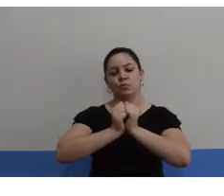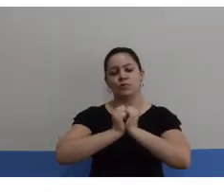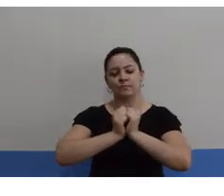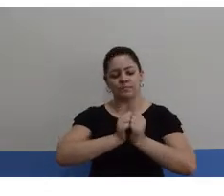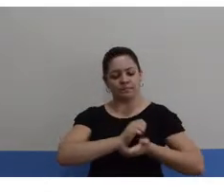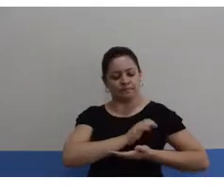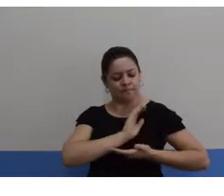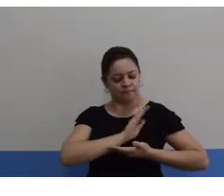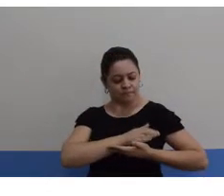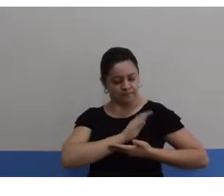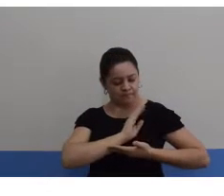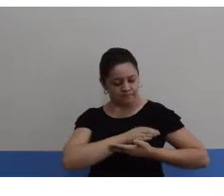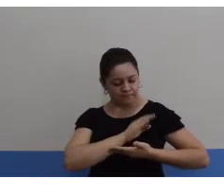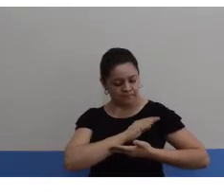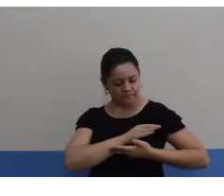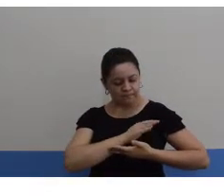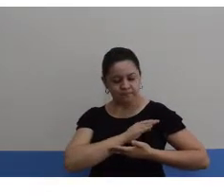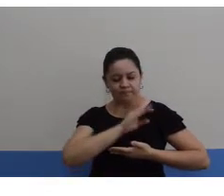nosso coração.